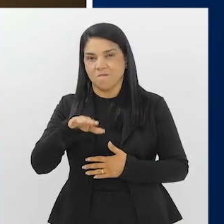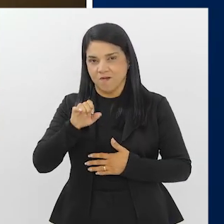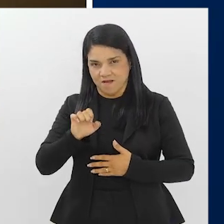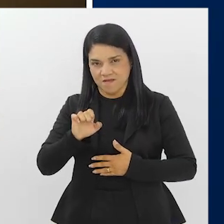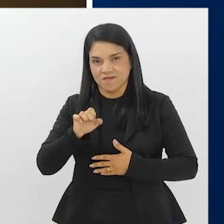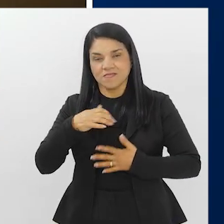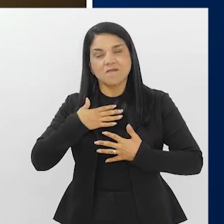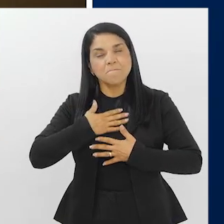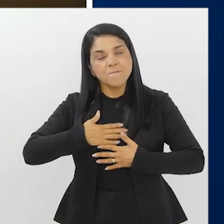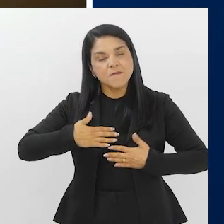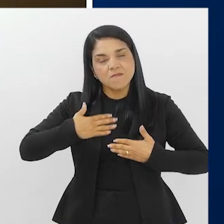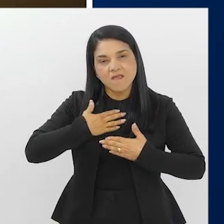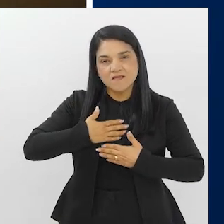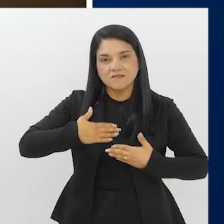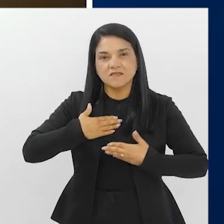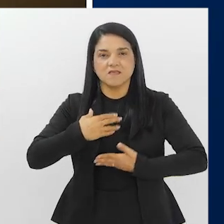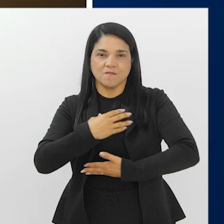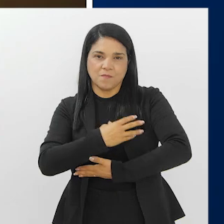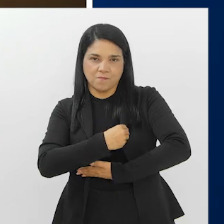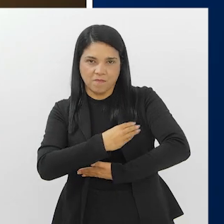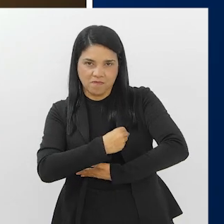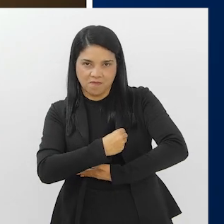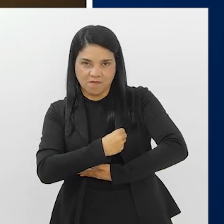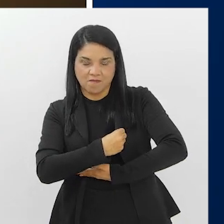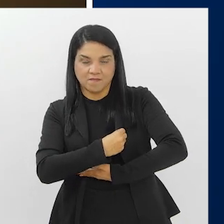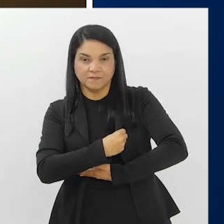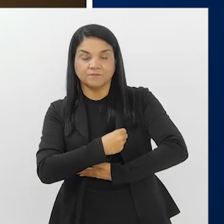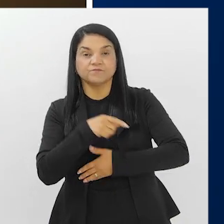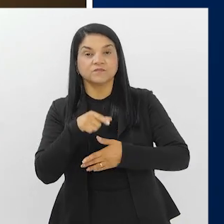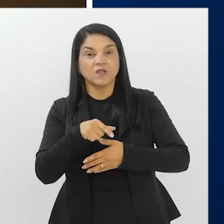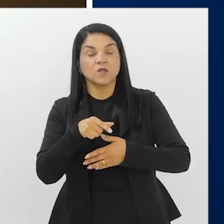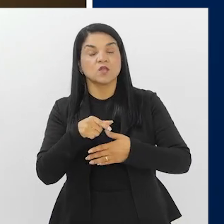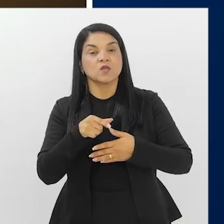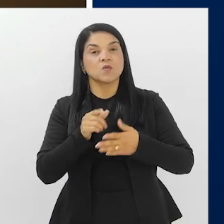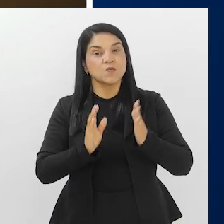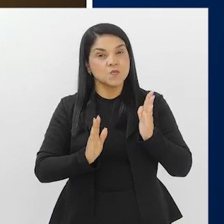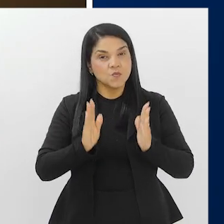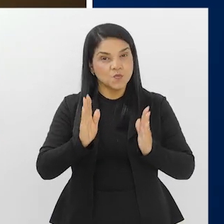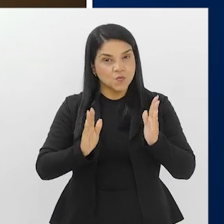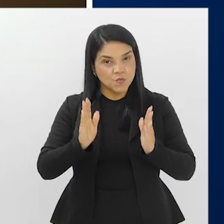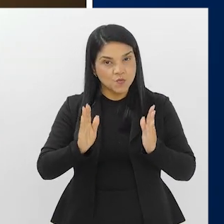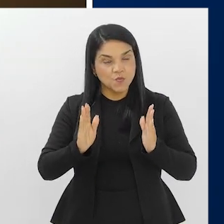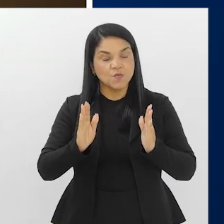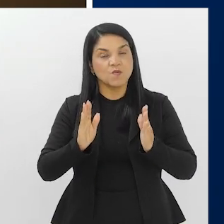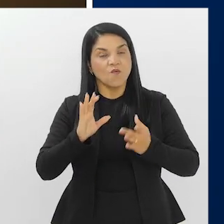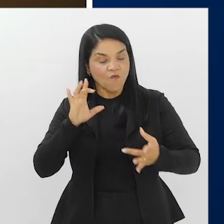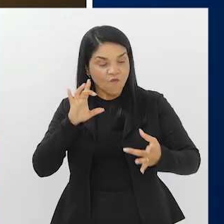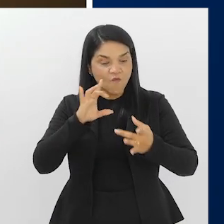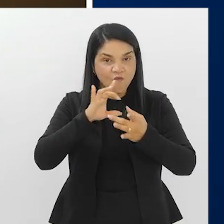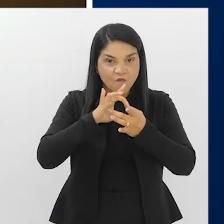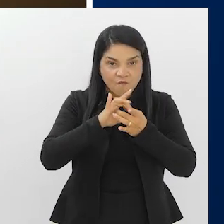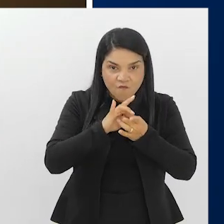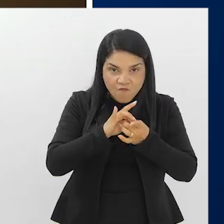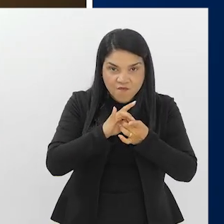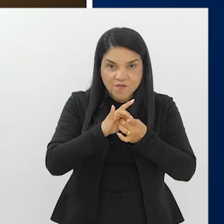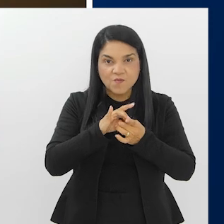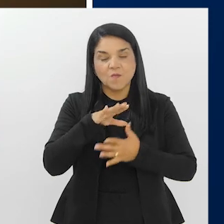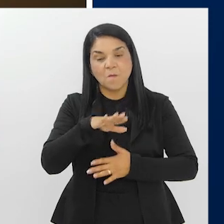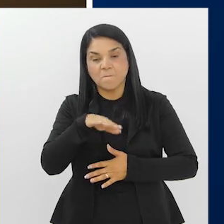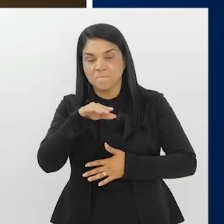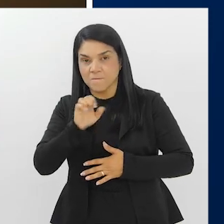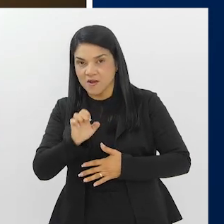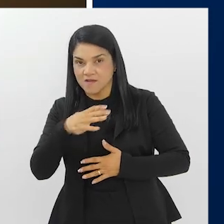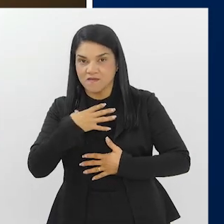o seu bebê. Então, a partir do momento que a gente consegue estabelecer esse grande vínculo, ele começar de uma forma